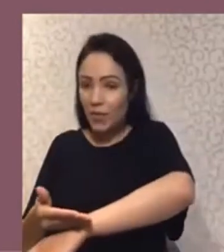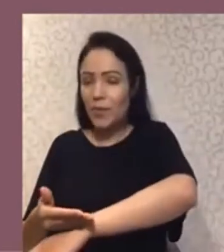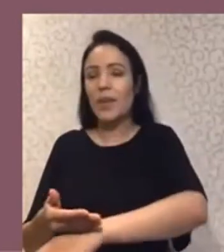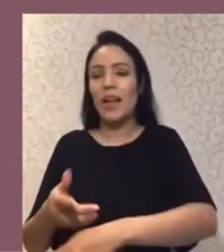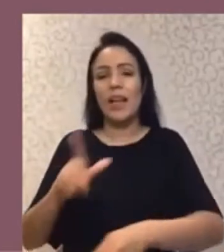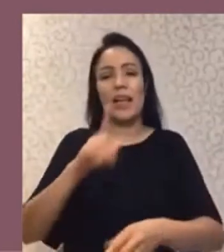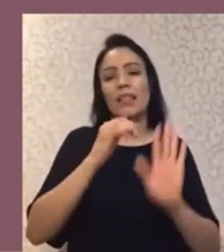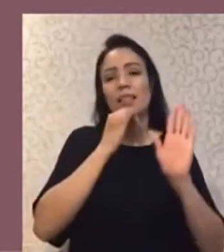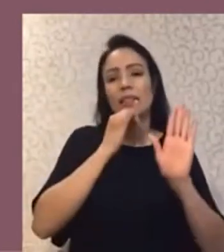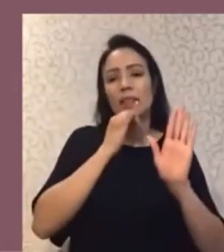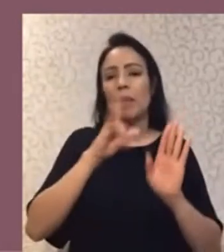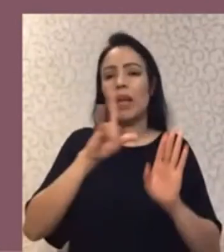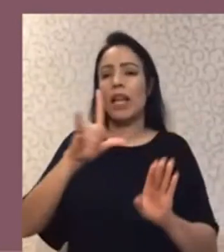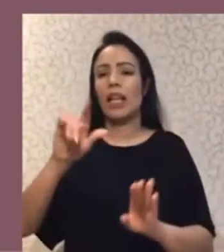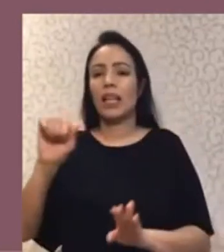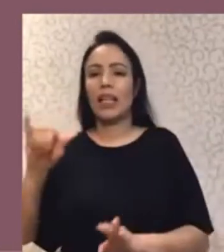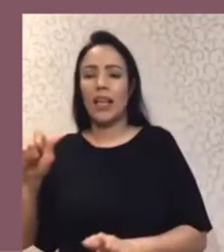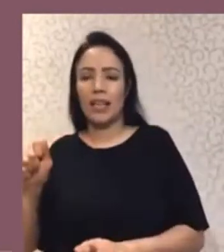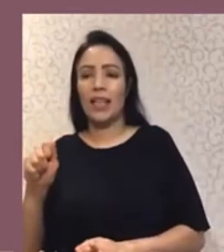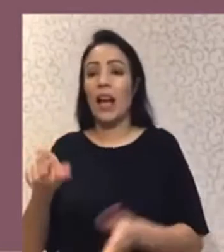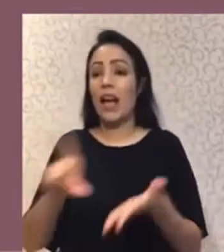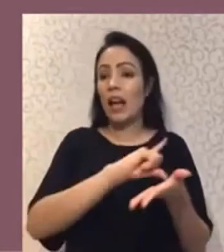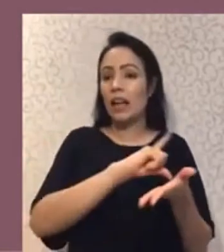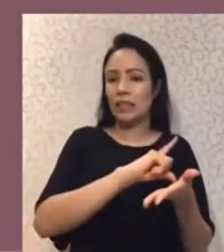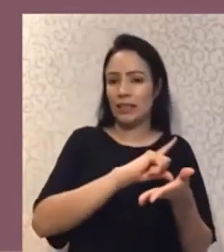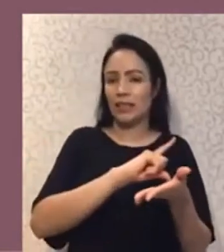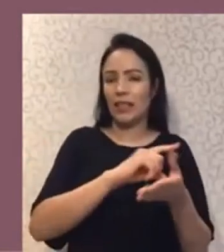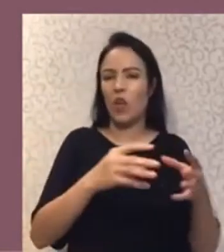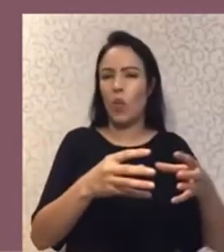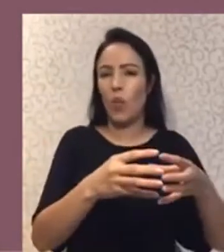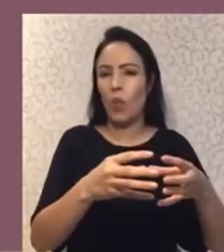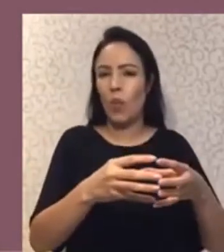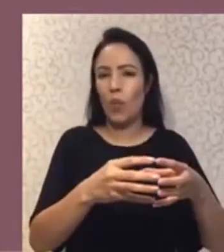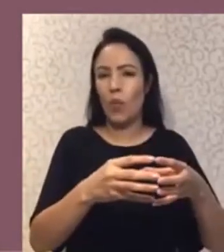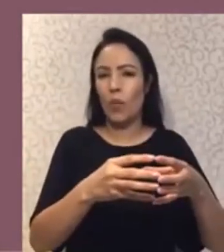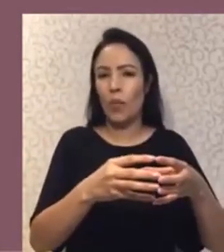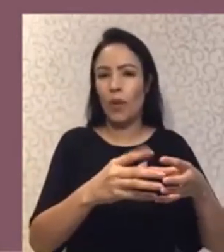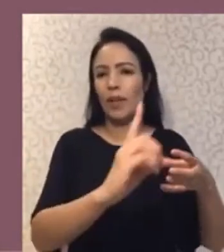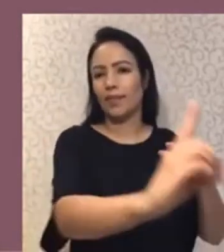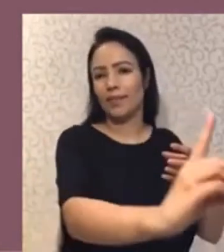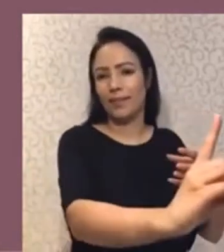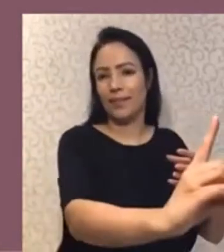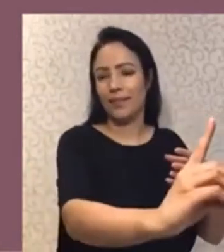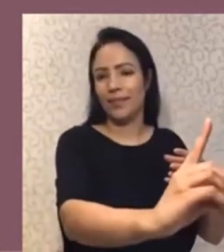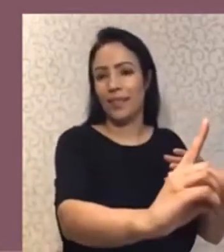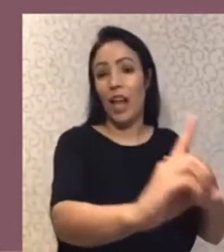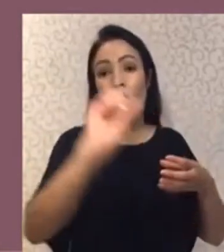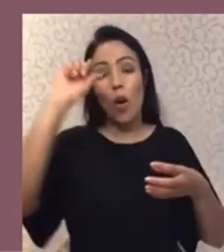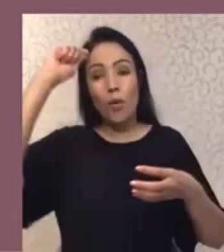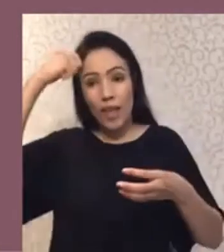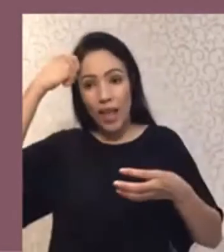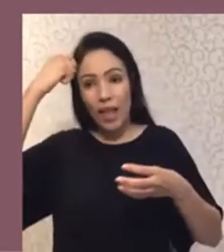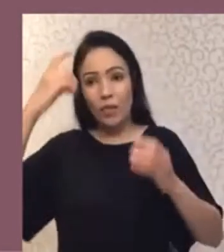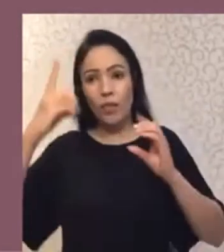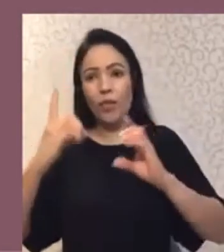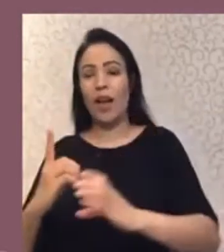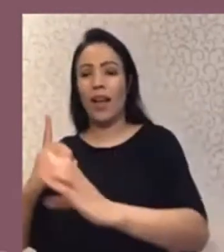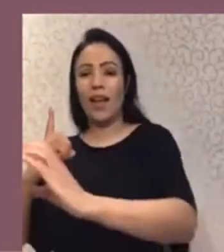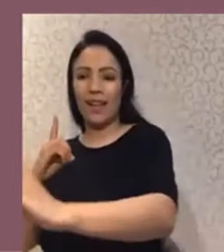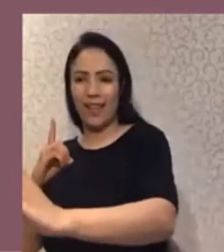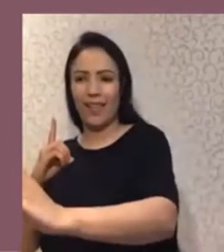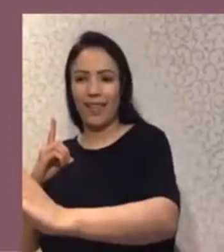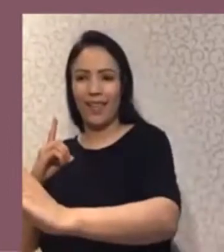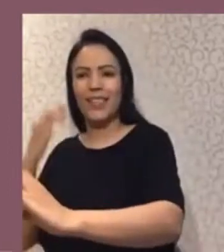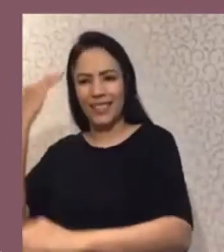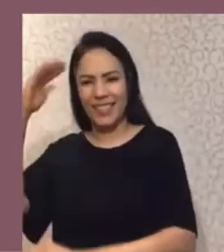branca. E aí, o que isso acontece num resultado estrutural, né? A gente coloca em todos os cargos